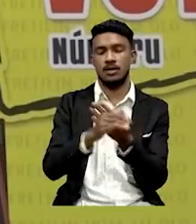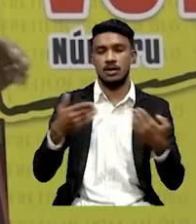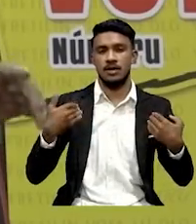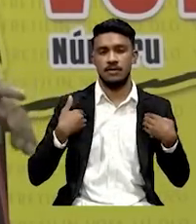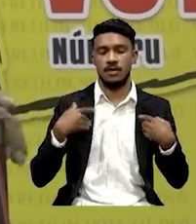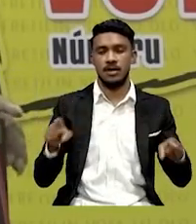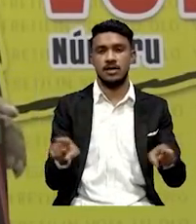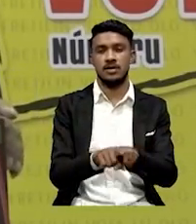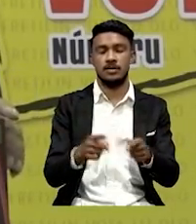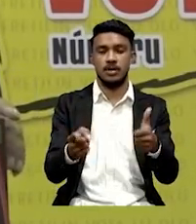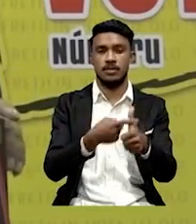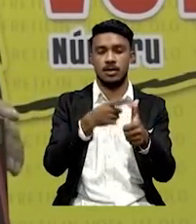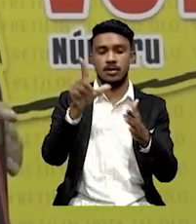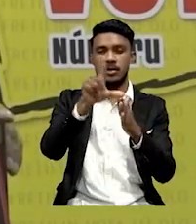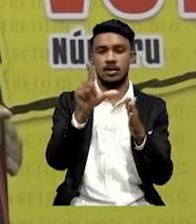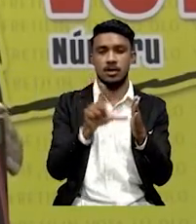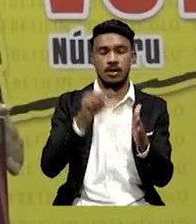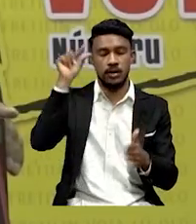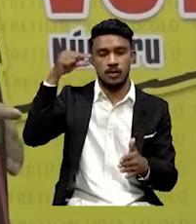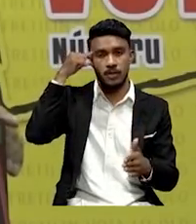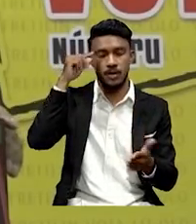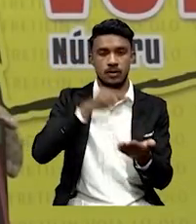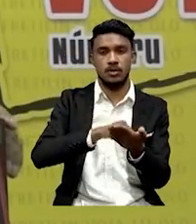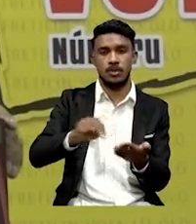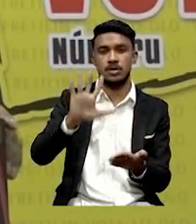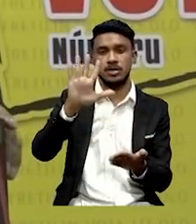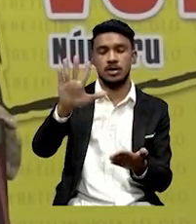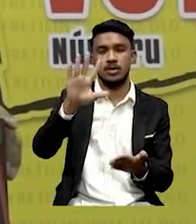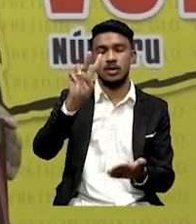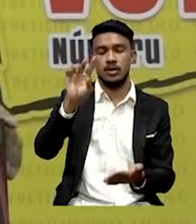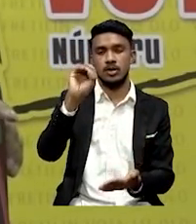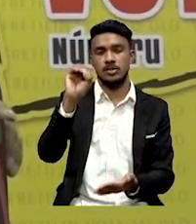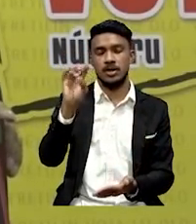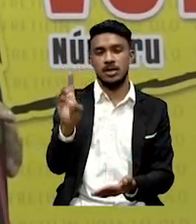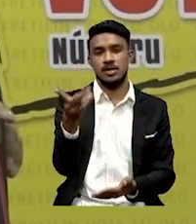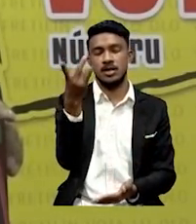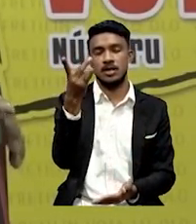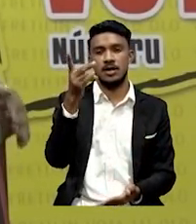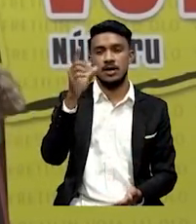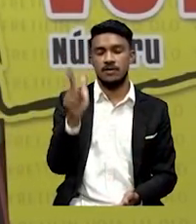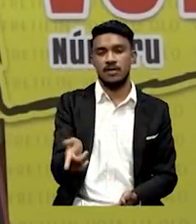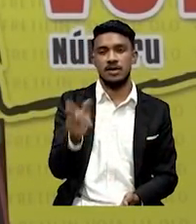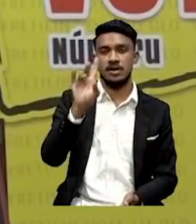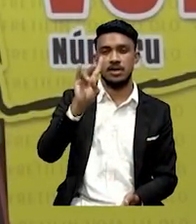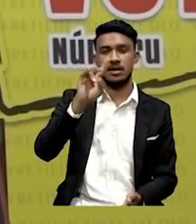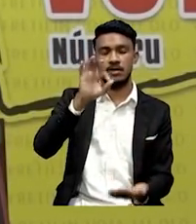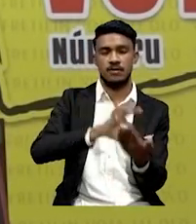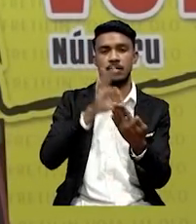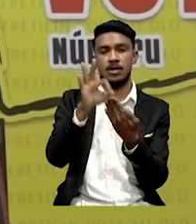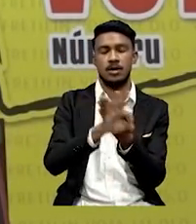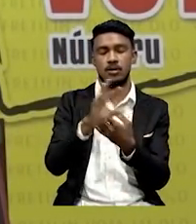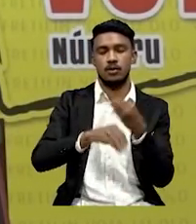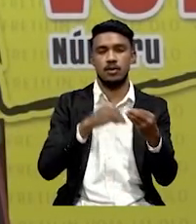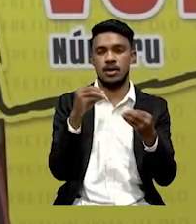alteração da hulu ba Decreto Governo número 5/2017, 27 de fevereiro, quando